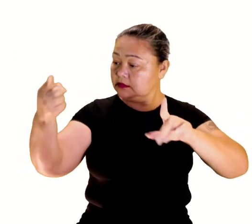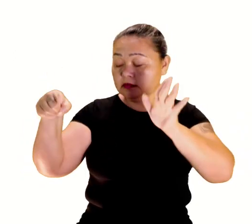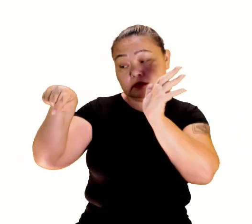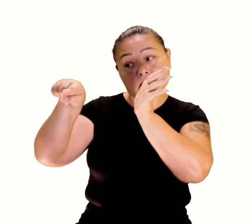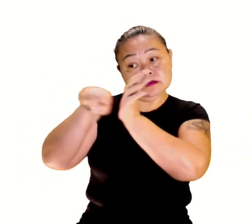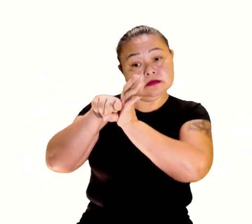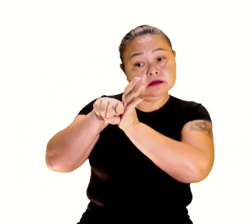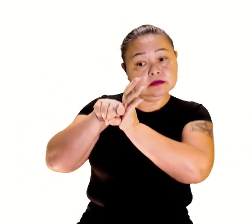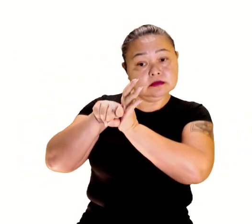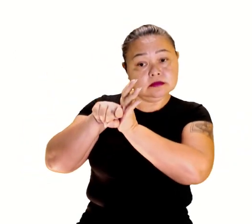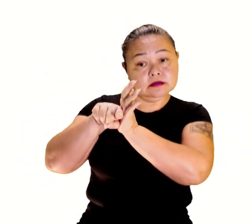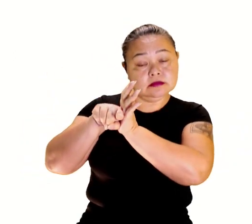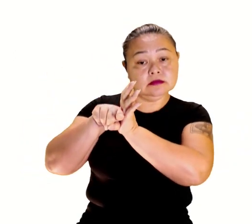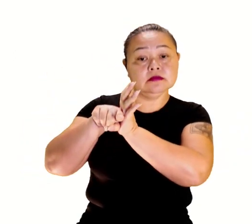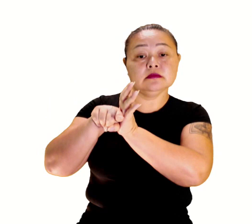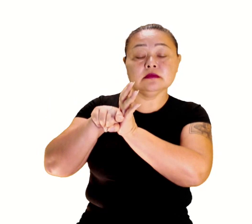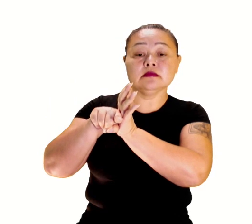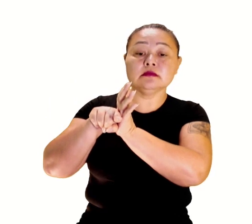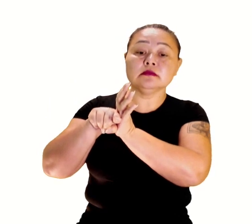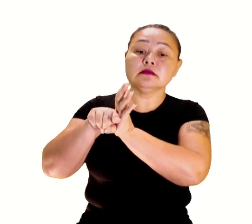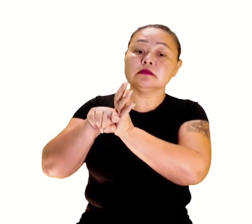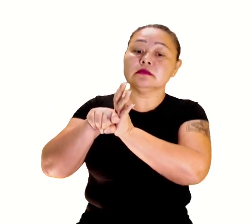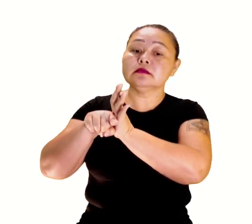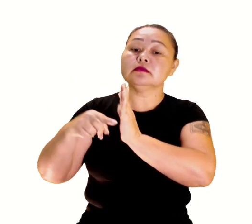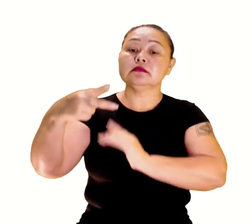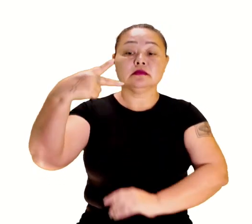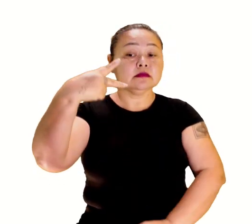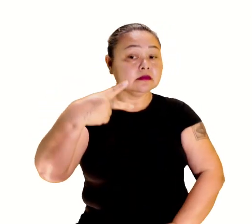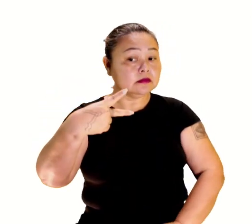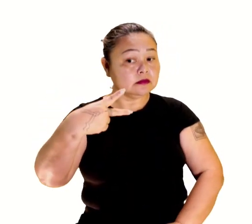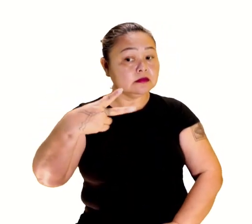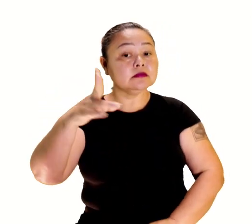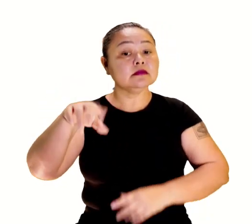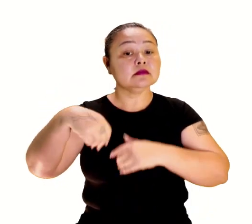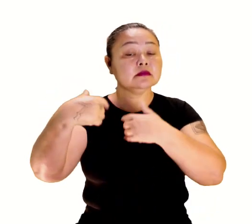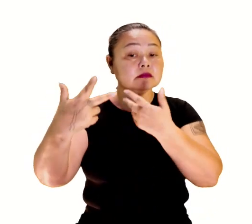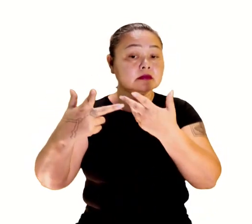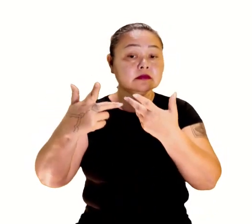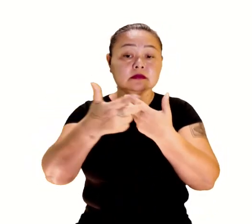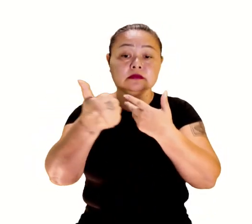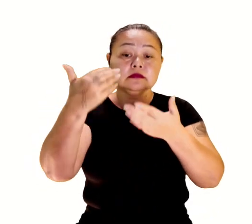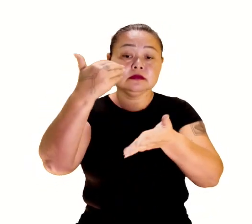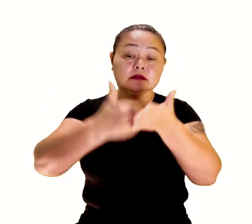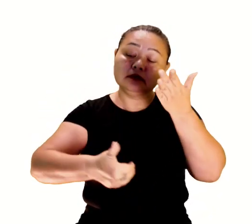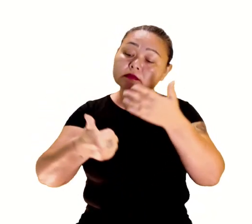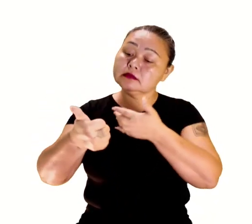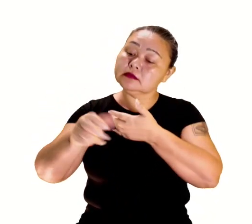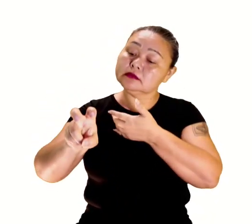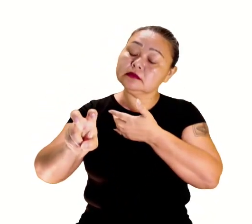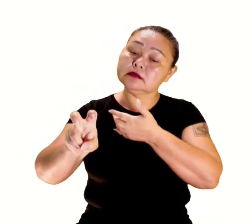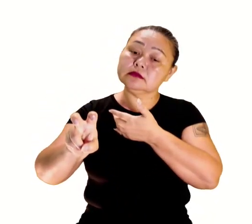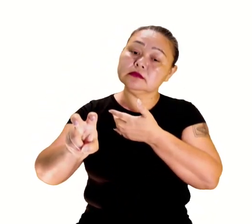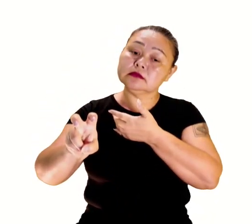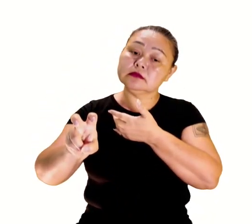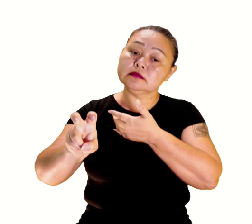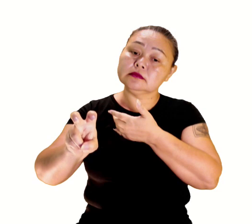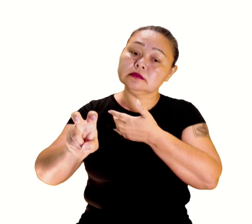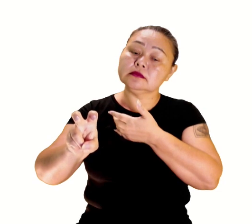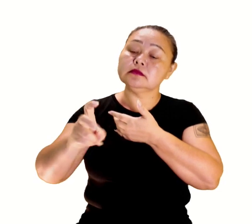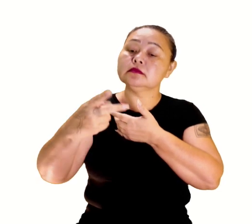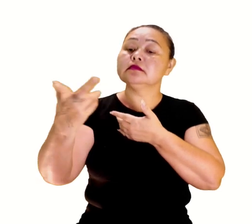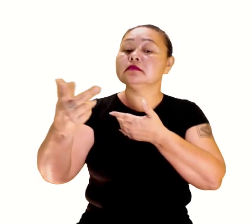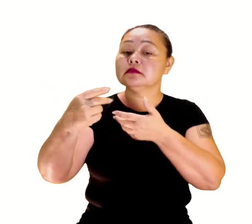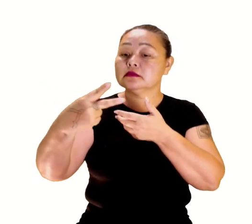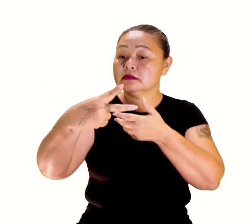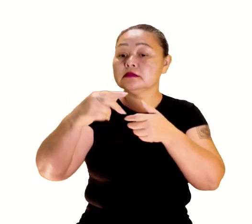membro negativo, né? Então, continuamos com o nosso sinal. 21 tira 15. Então, o meu X tem que ser